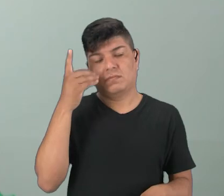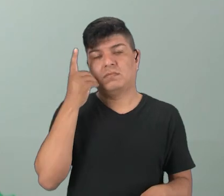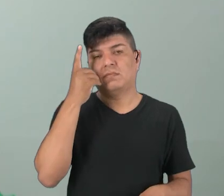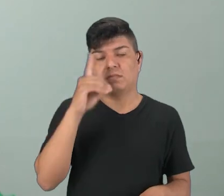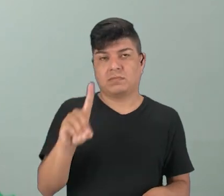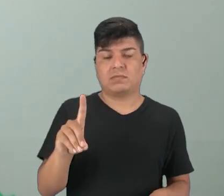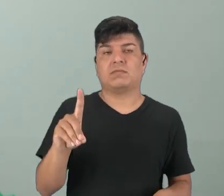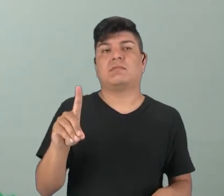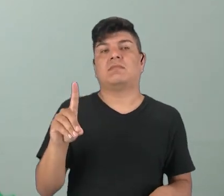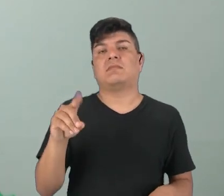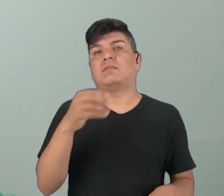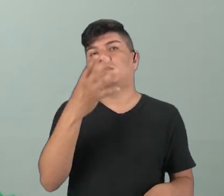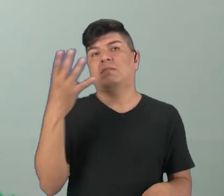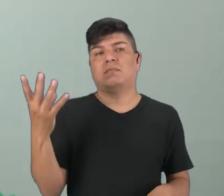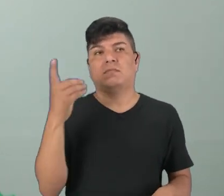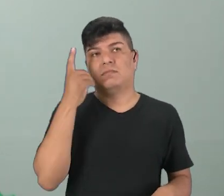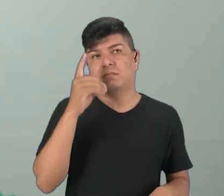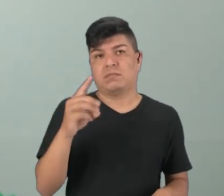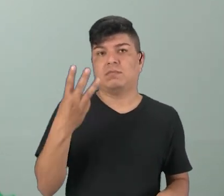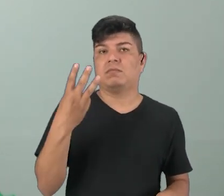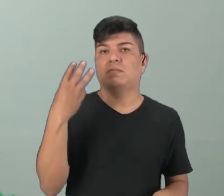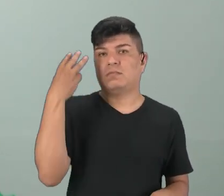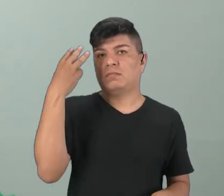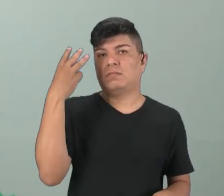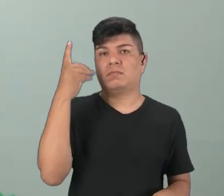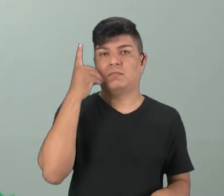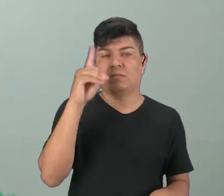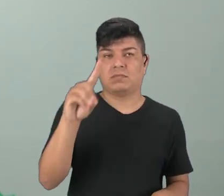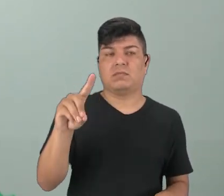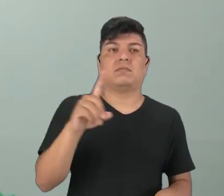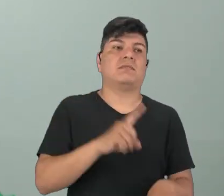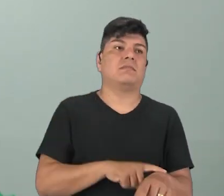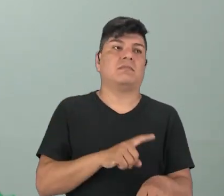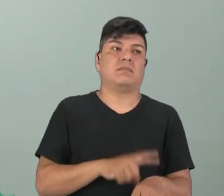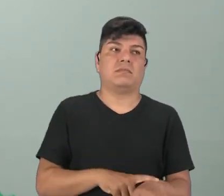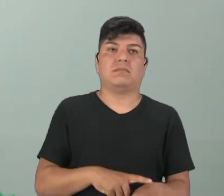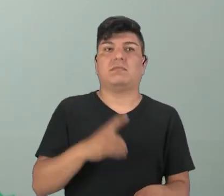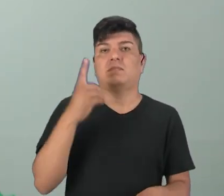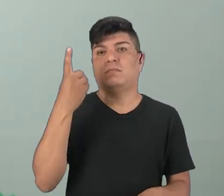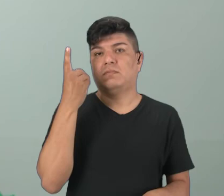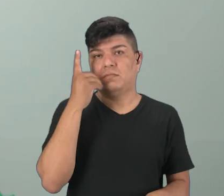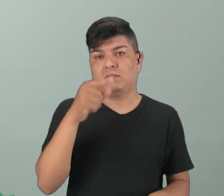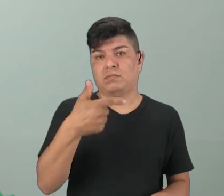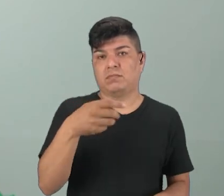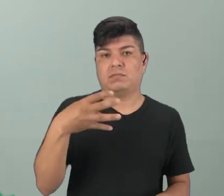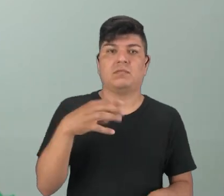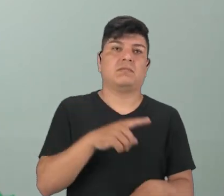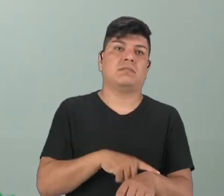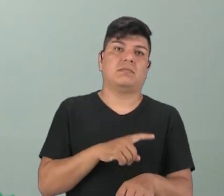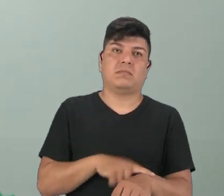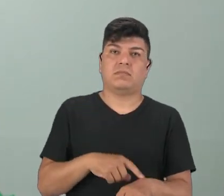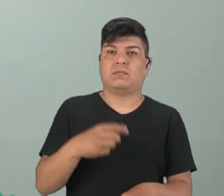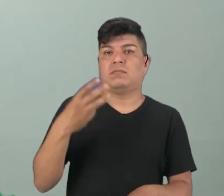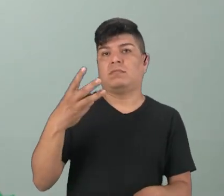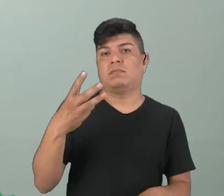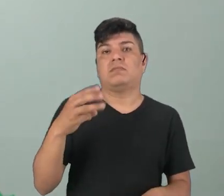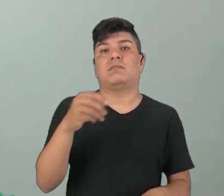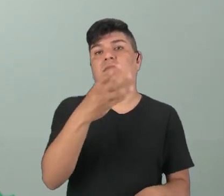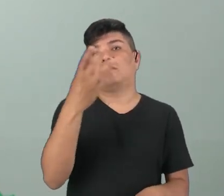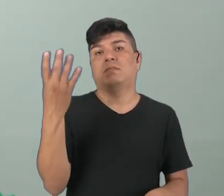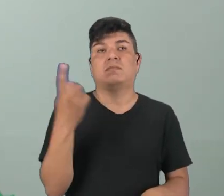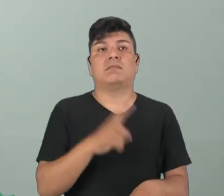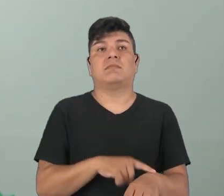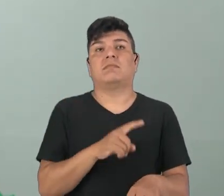dias, quantos dias, por exemplo, se eu passar 3 dias, quantas horas vai dar? Um dia tem 24 horas, então 3 dias vão ser